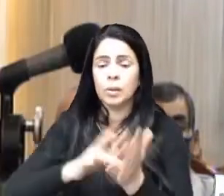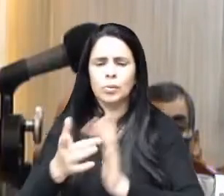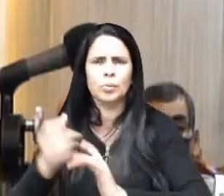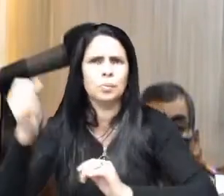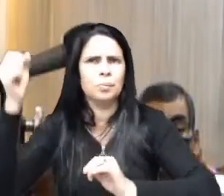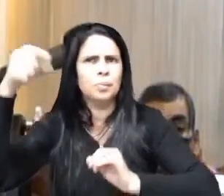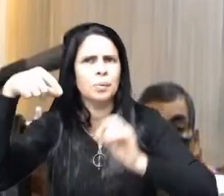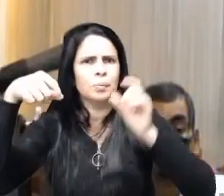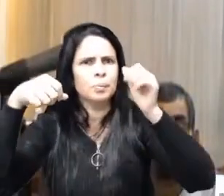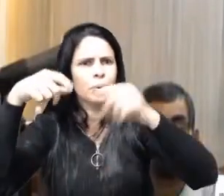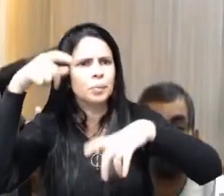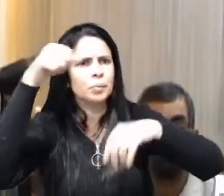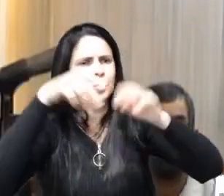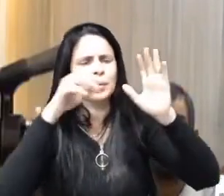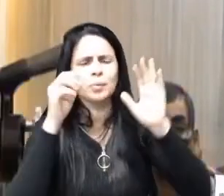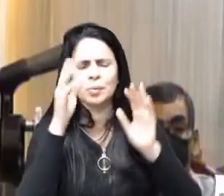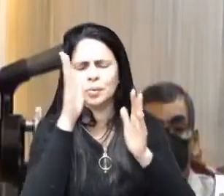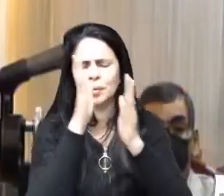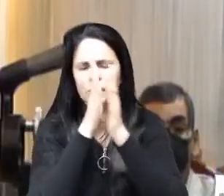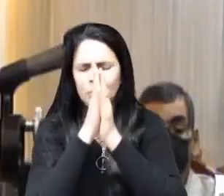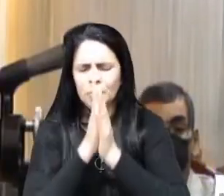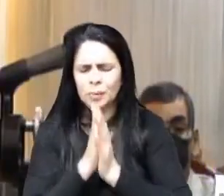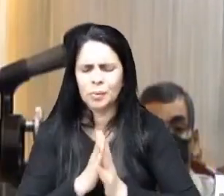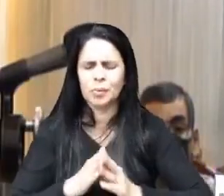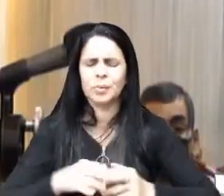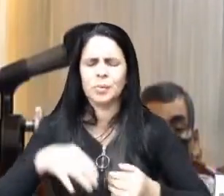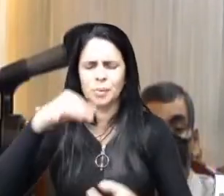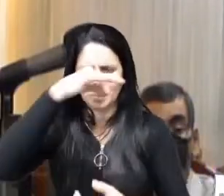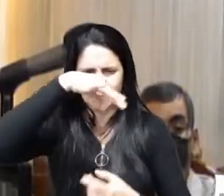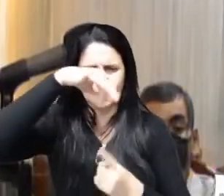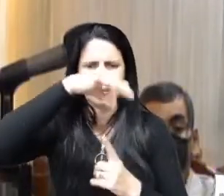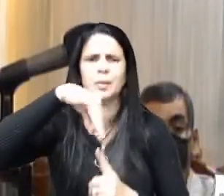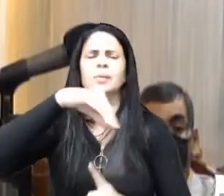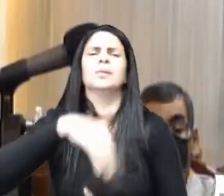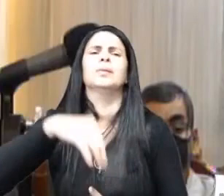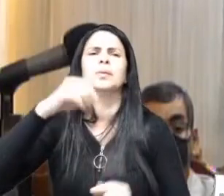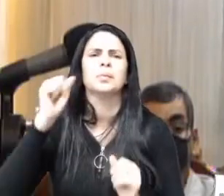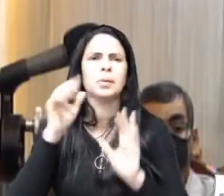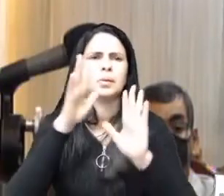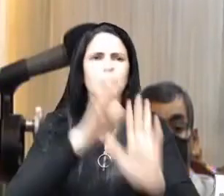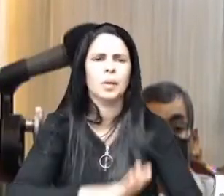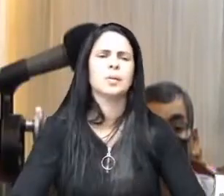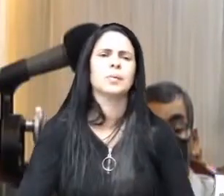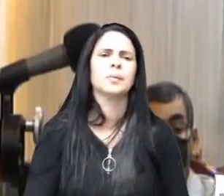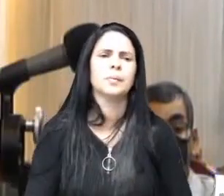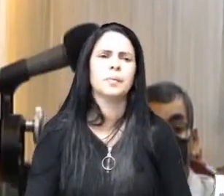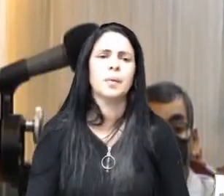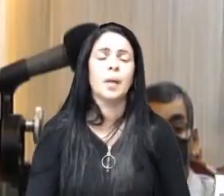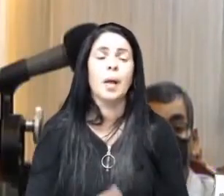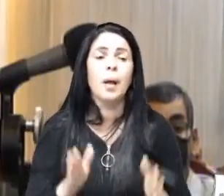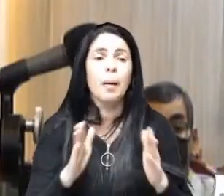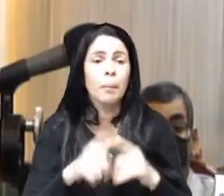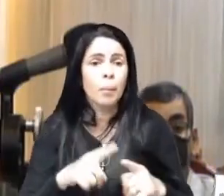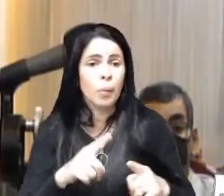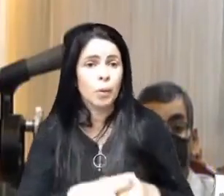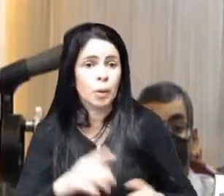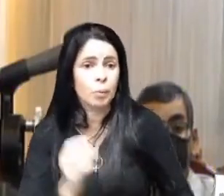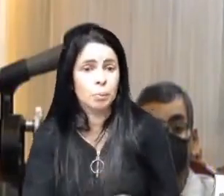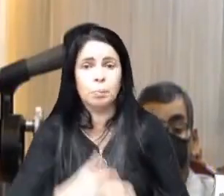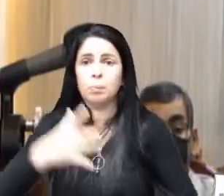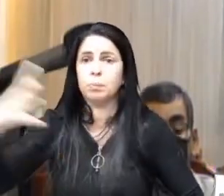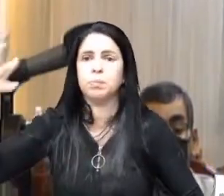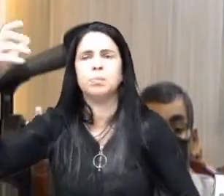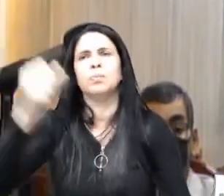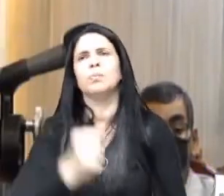santo, abençoado. Oh, preparando a colheita, aleluia. Porque o arrebatamento da igreja vai ser uma colheita